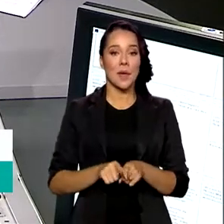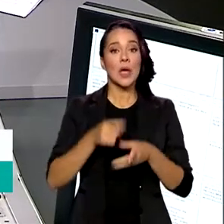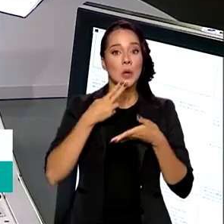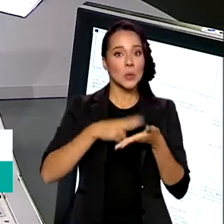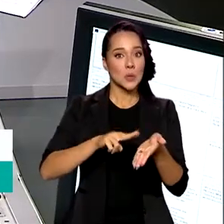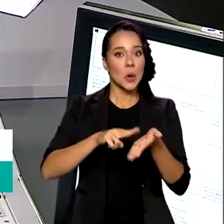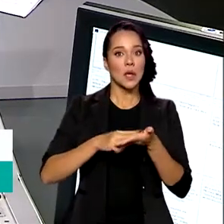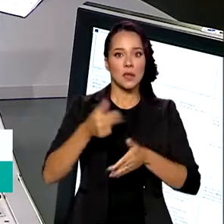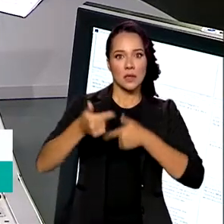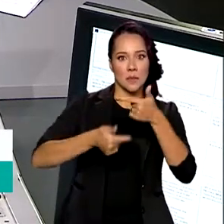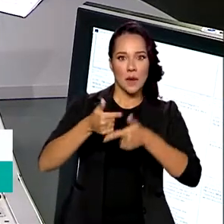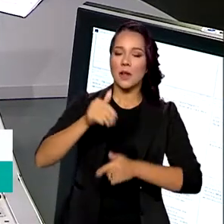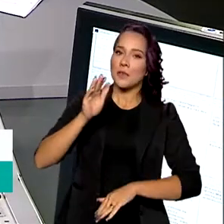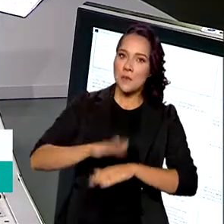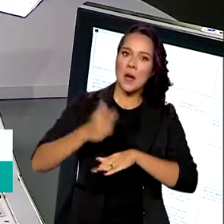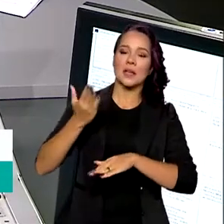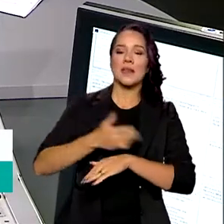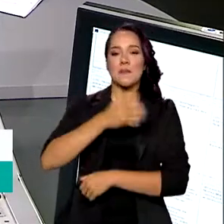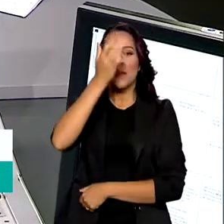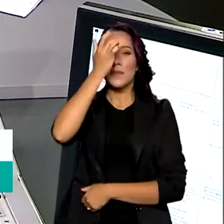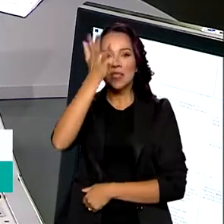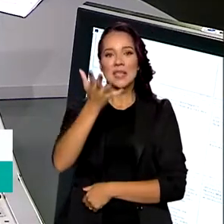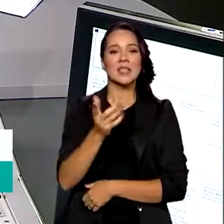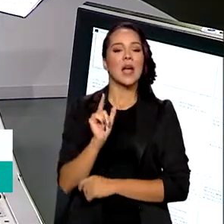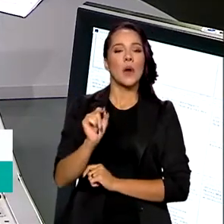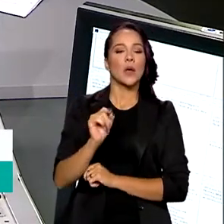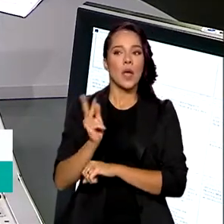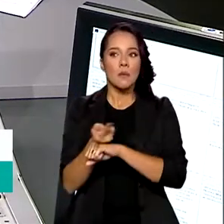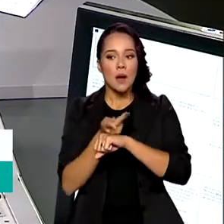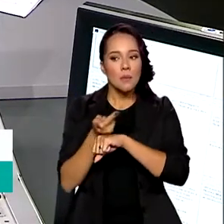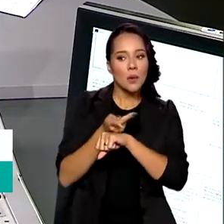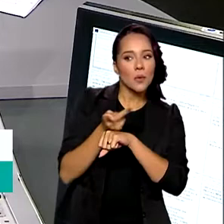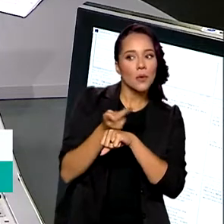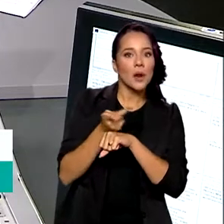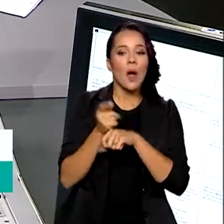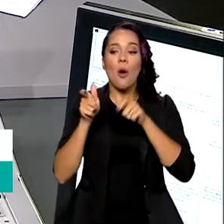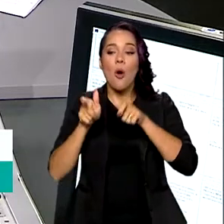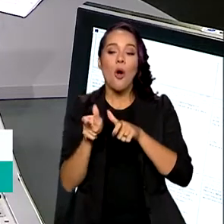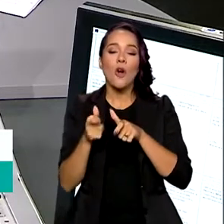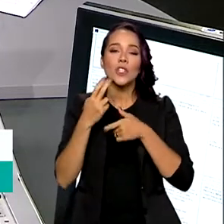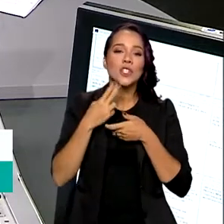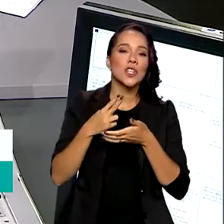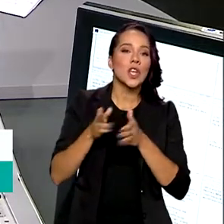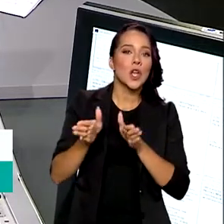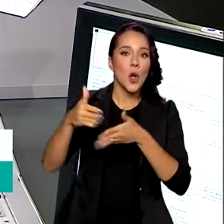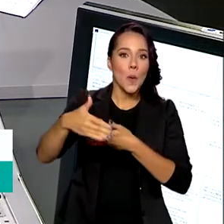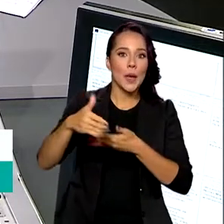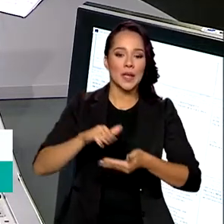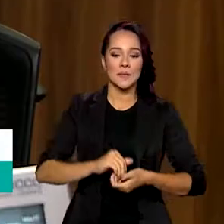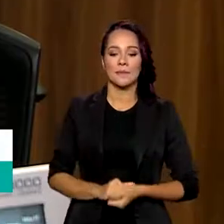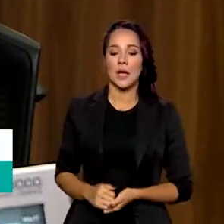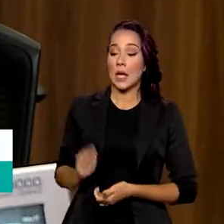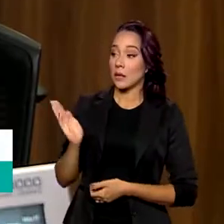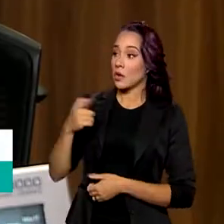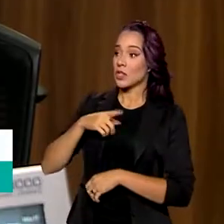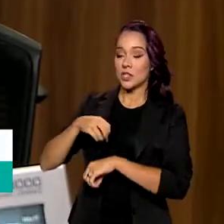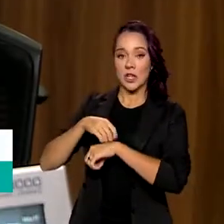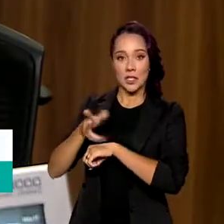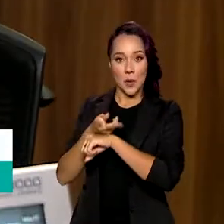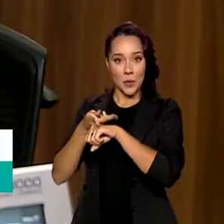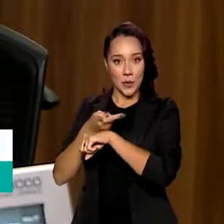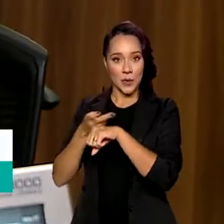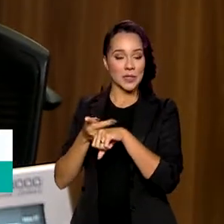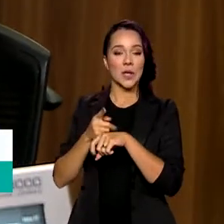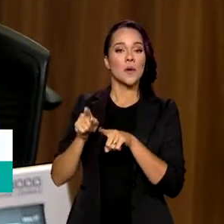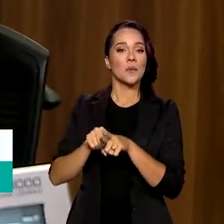os correr estão trabalhando cada vez mais para facilitar justamente rastreamento também dessas encomendas e isso recentemente nós lançamos o